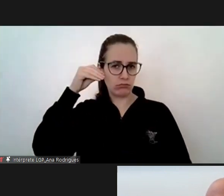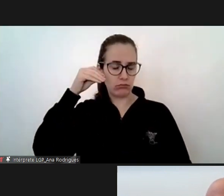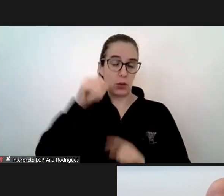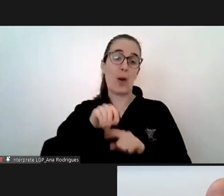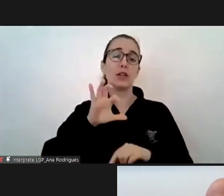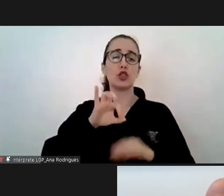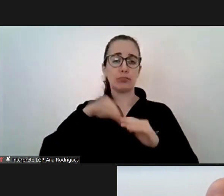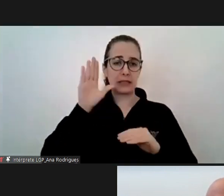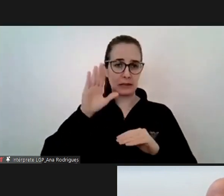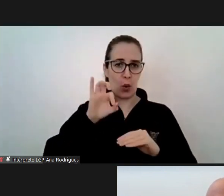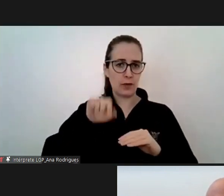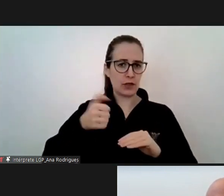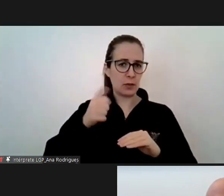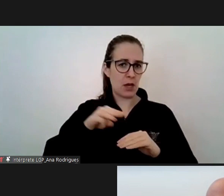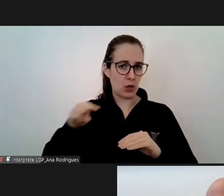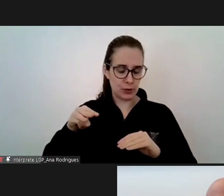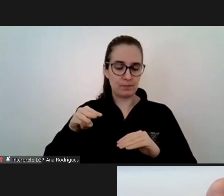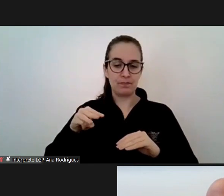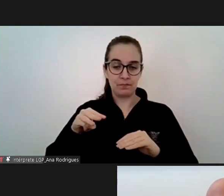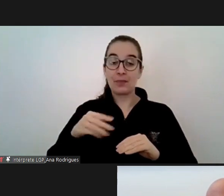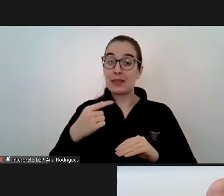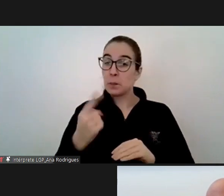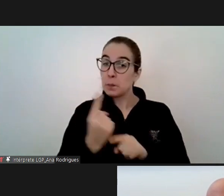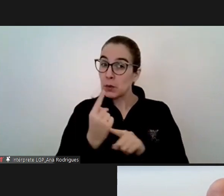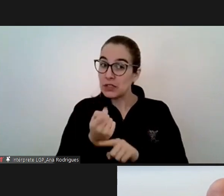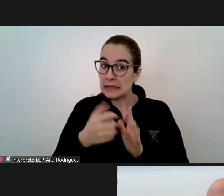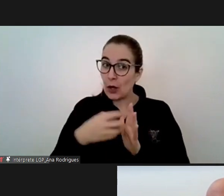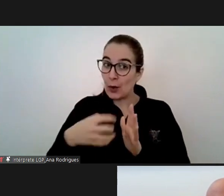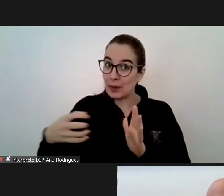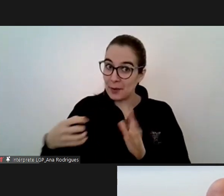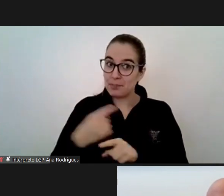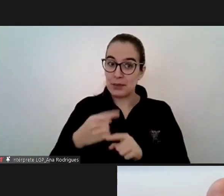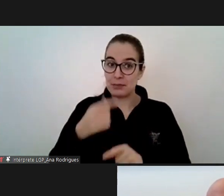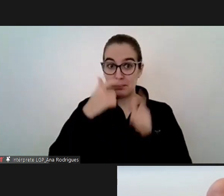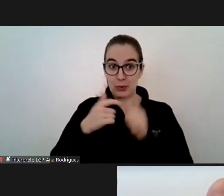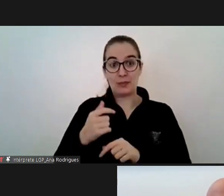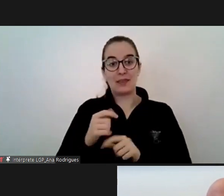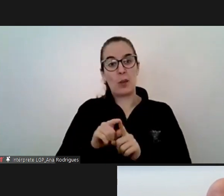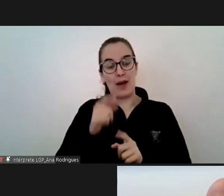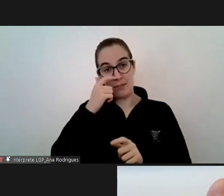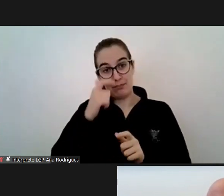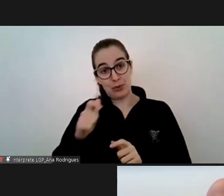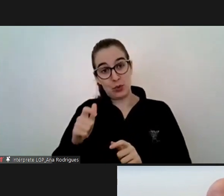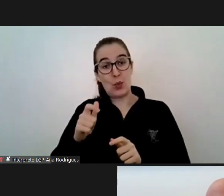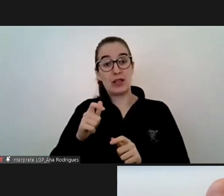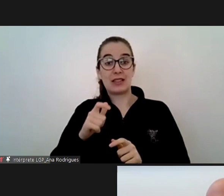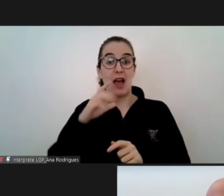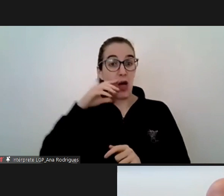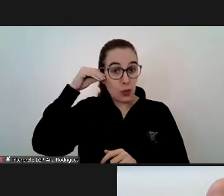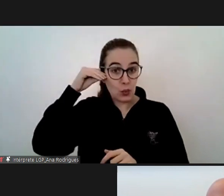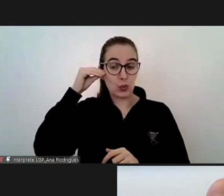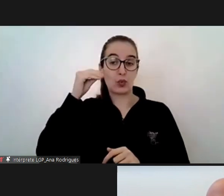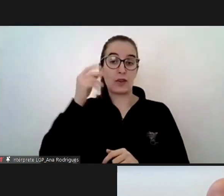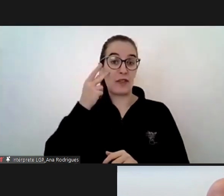18 anos. Há uma questão que se complicou, que é a questão da imigração, agora com I, que são obviamente adultos que vivem em